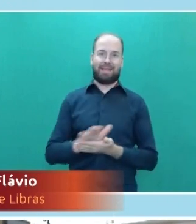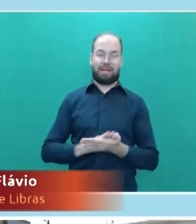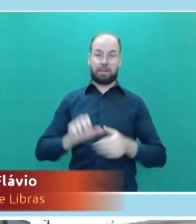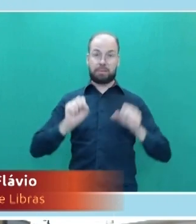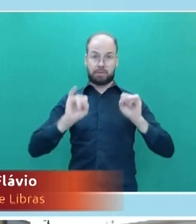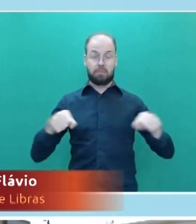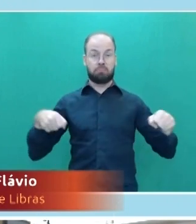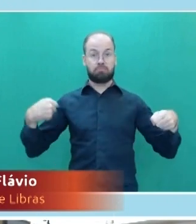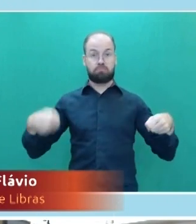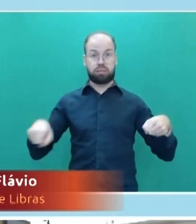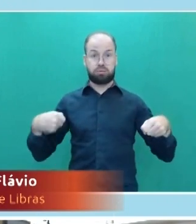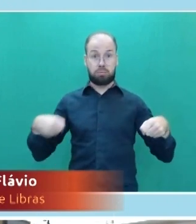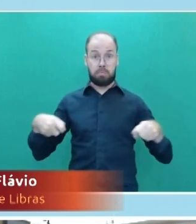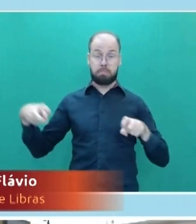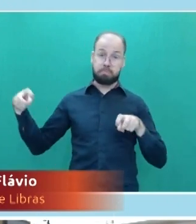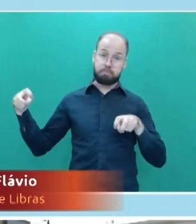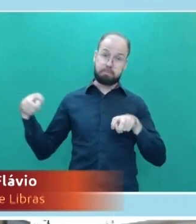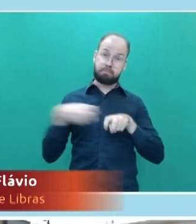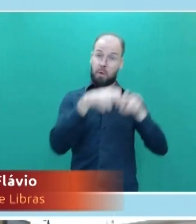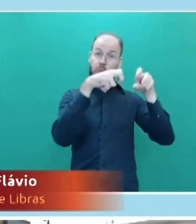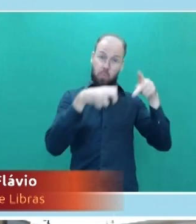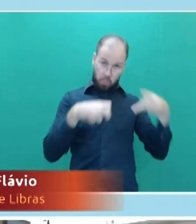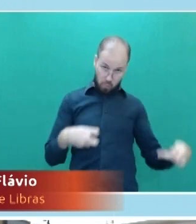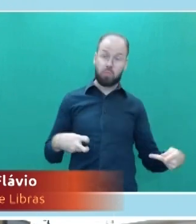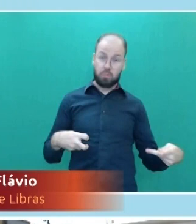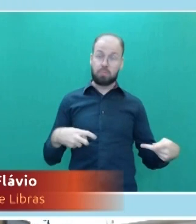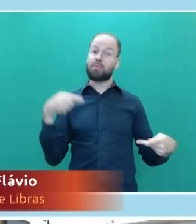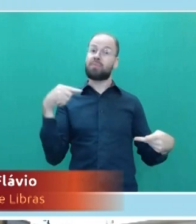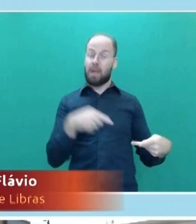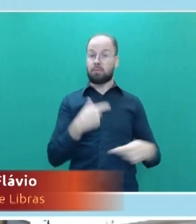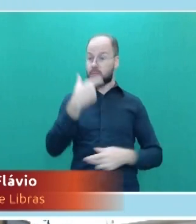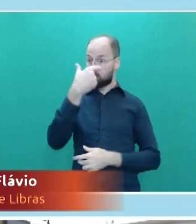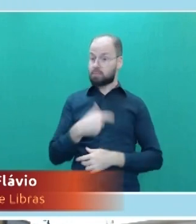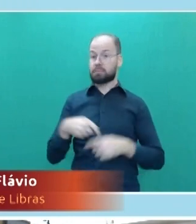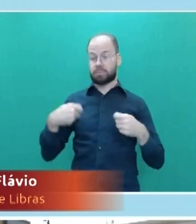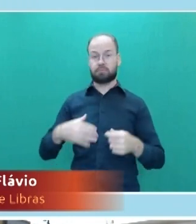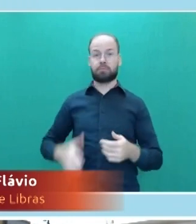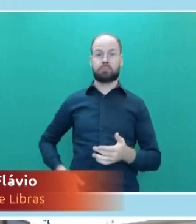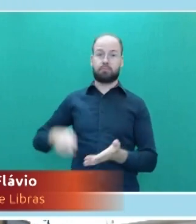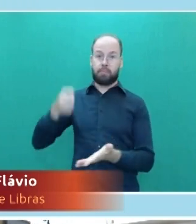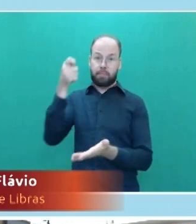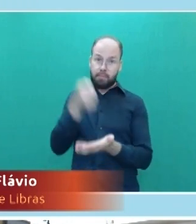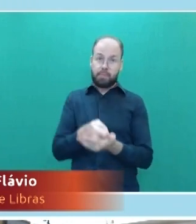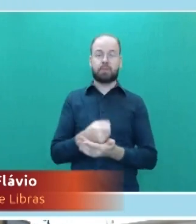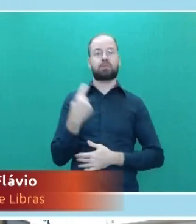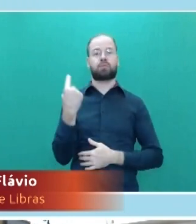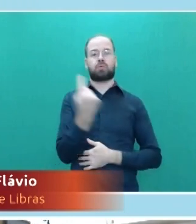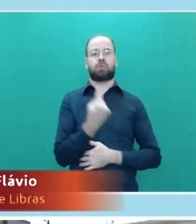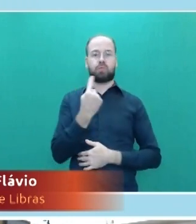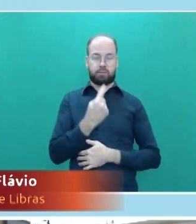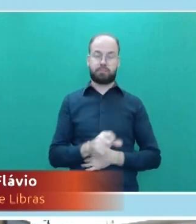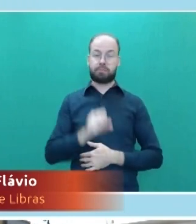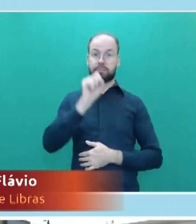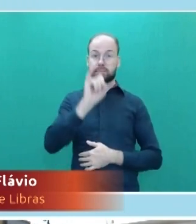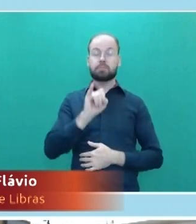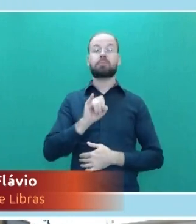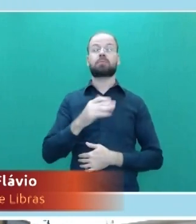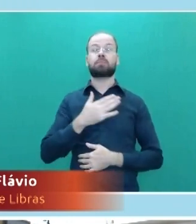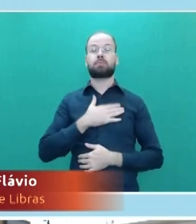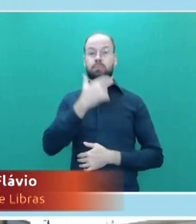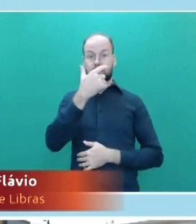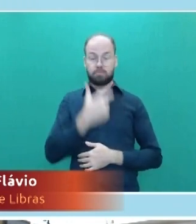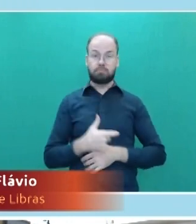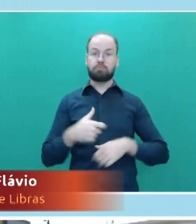desse trabalhador, esse trabalhador também vai ter que arcar sozinho com o pagamento. Se esse trabalhador está